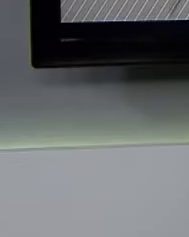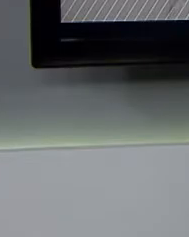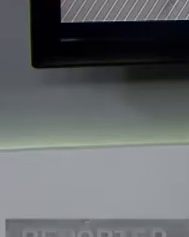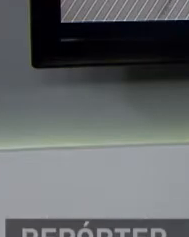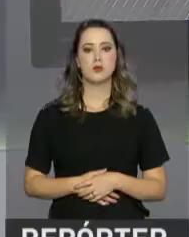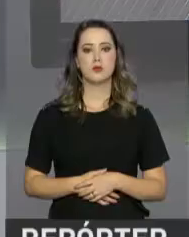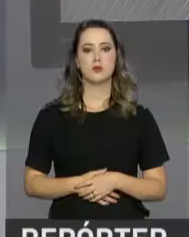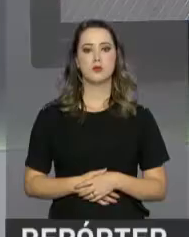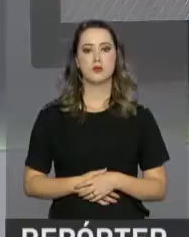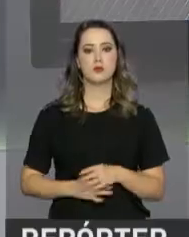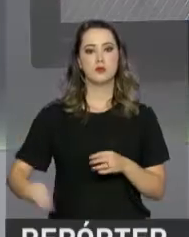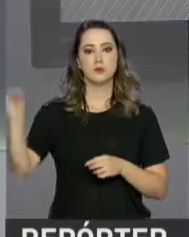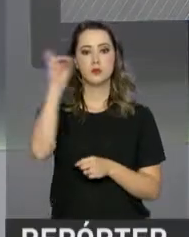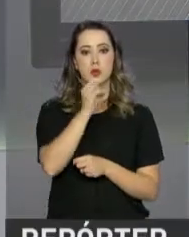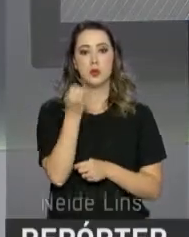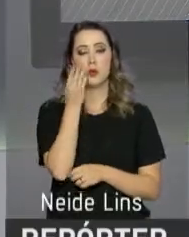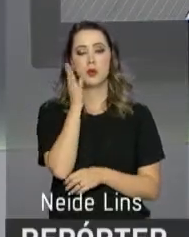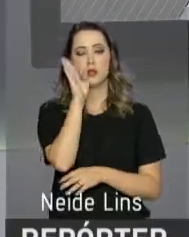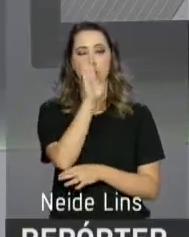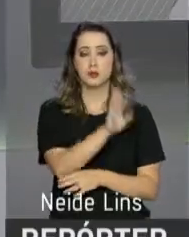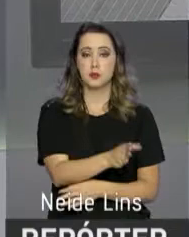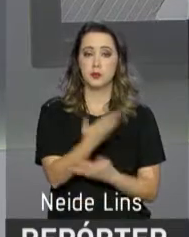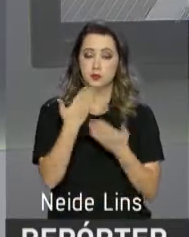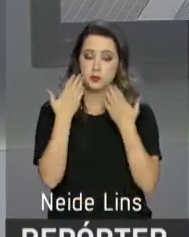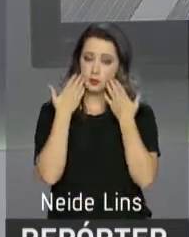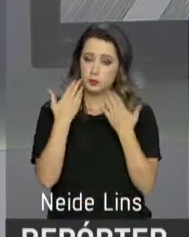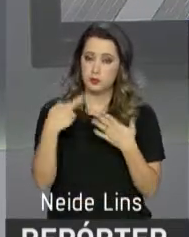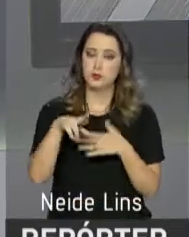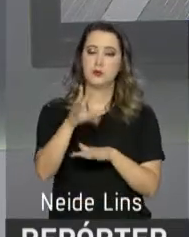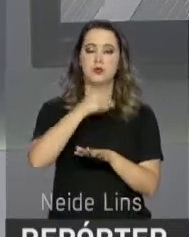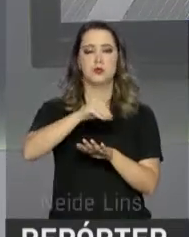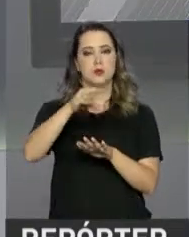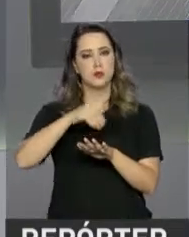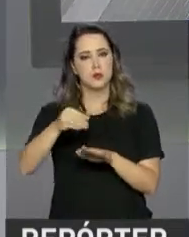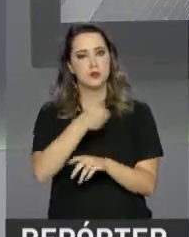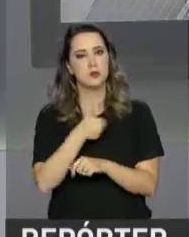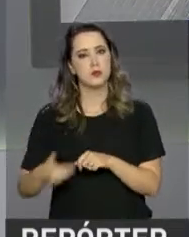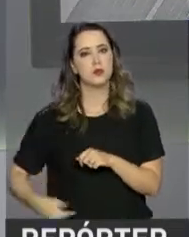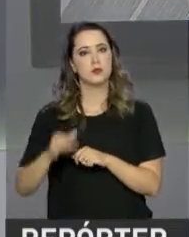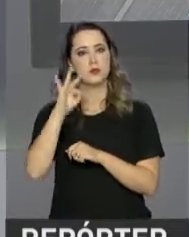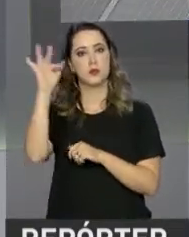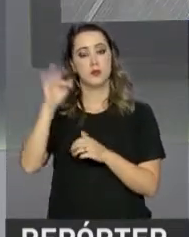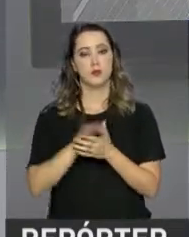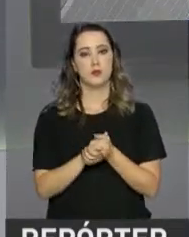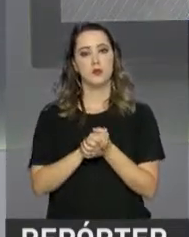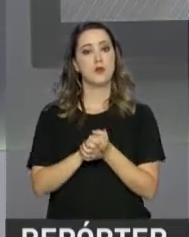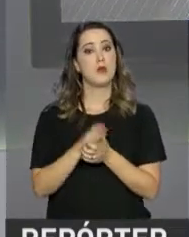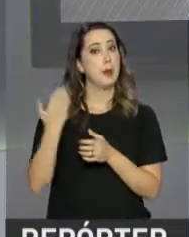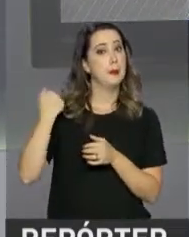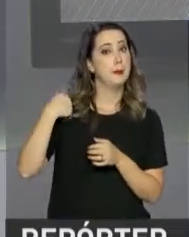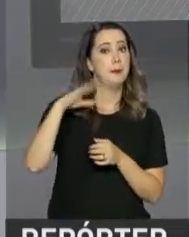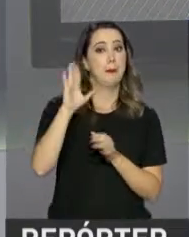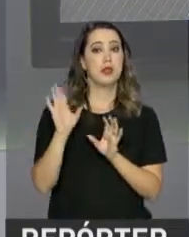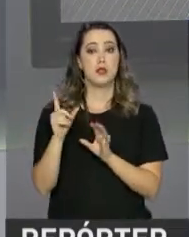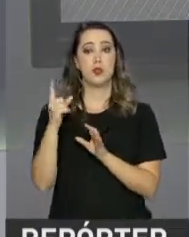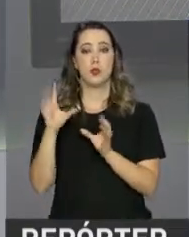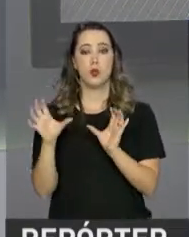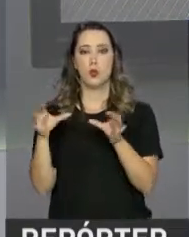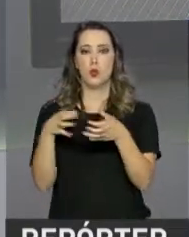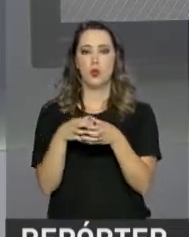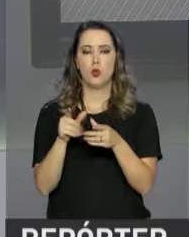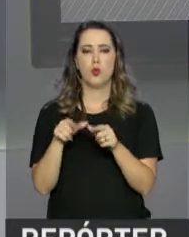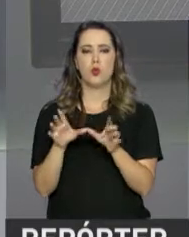olá boa tarde estamos de volta com o repórter nbr e as notícias do governo federal mais um grupo de imigrantes